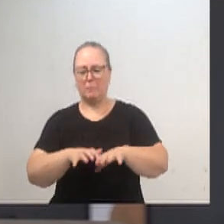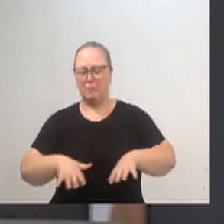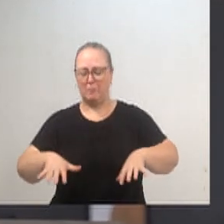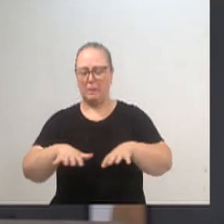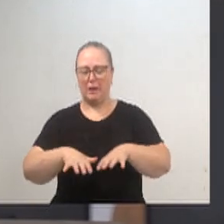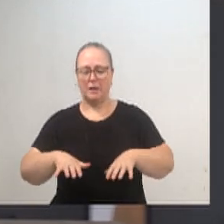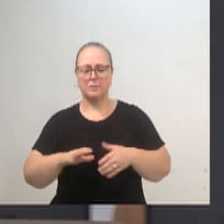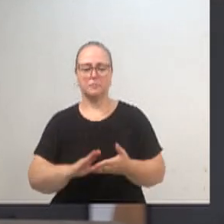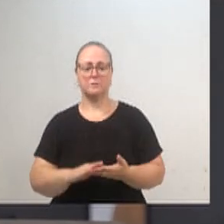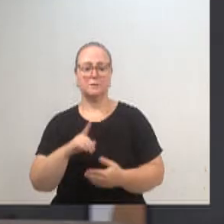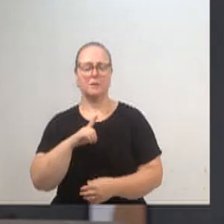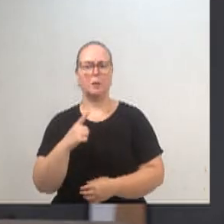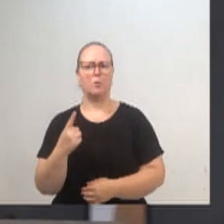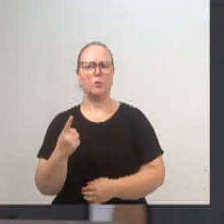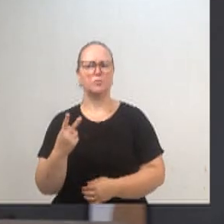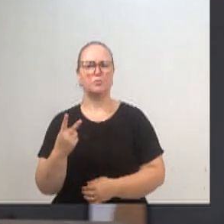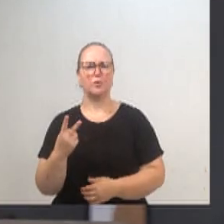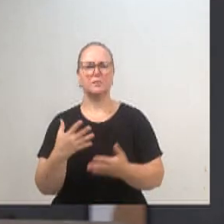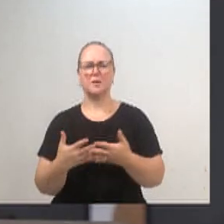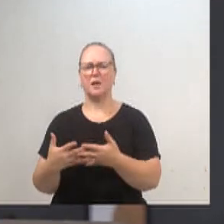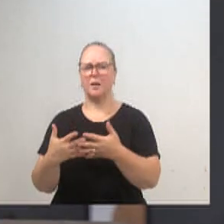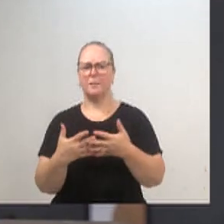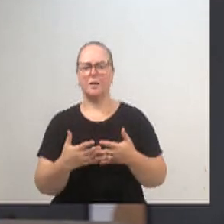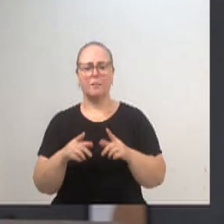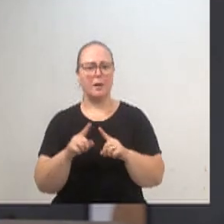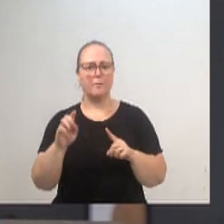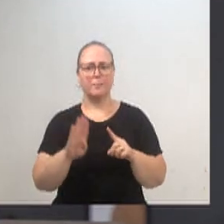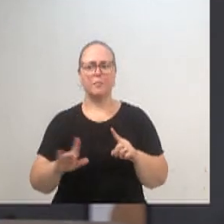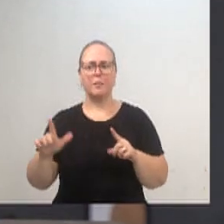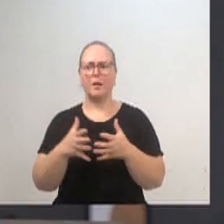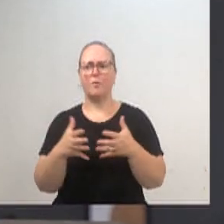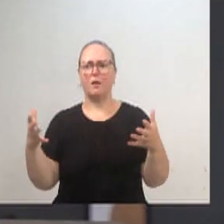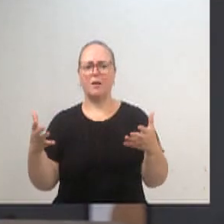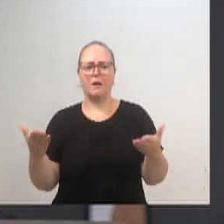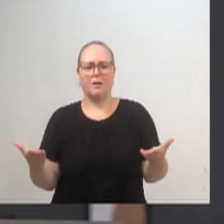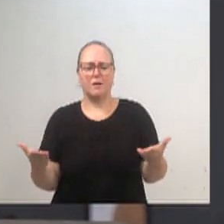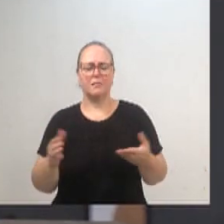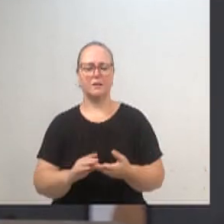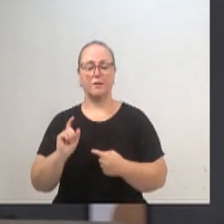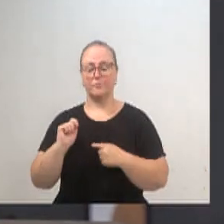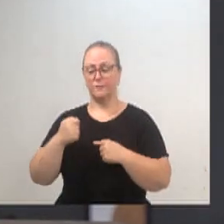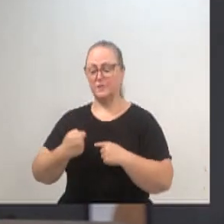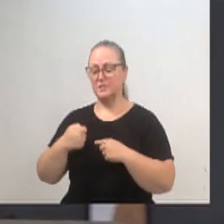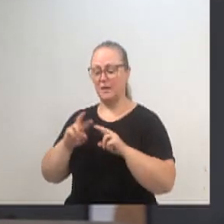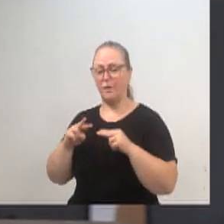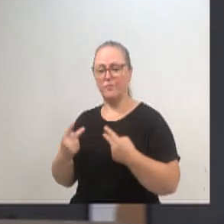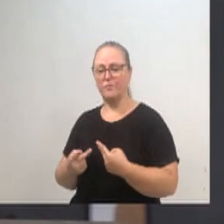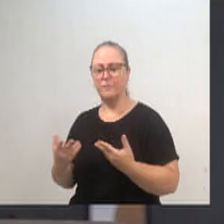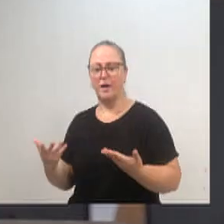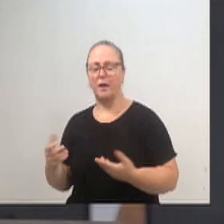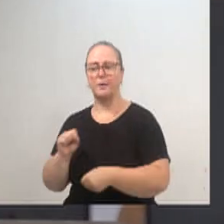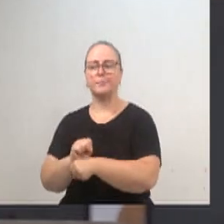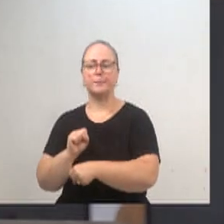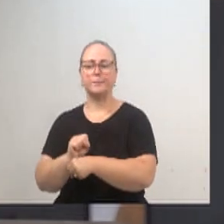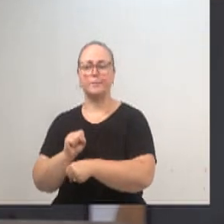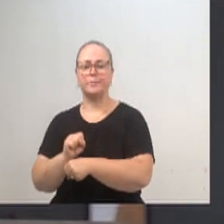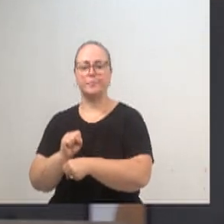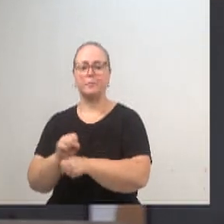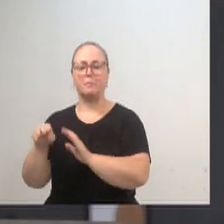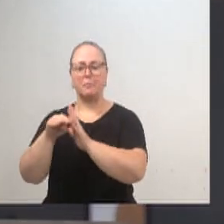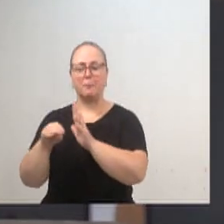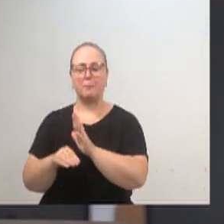caminhão ou dois voam para a cidade toda. Como é que vai dar conta? O fiscal lá da região da Velha, por exemplo, ele está esperando para pôr na programação as